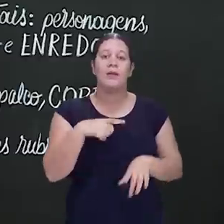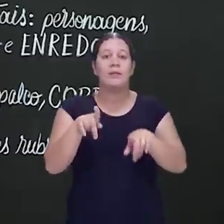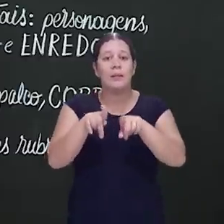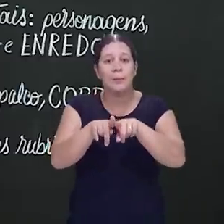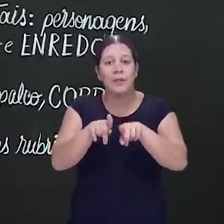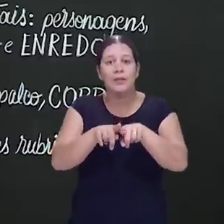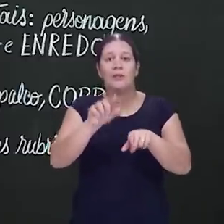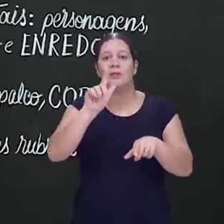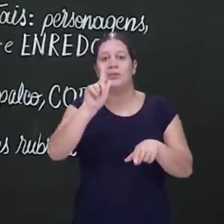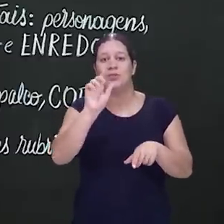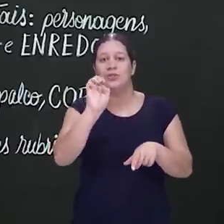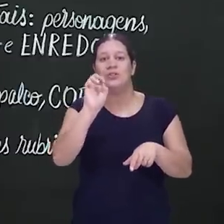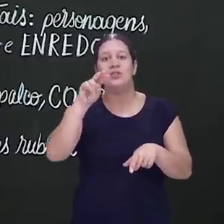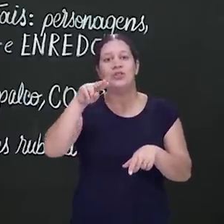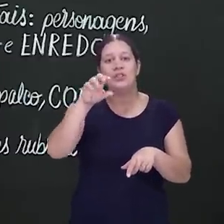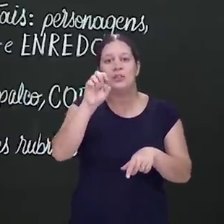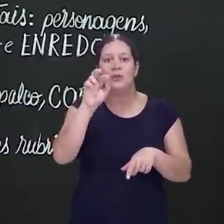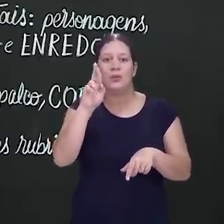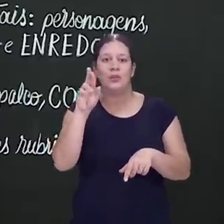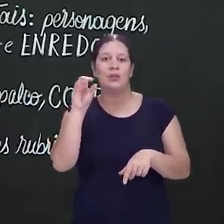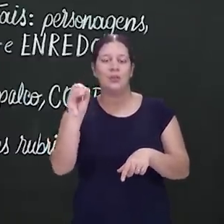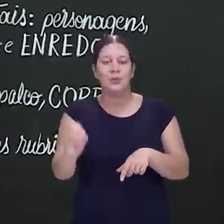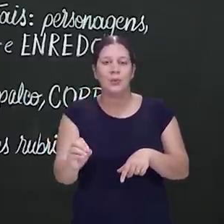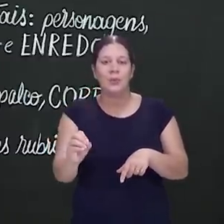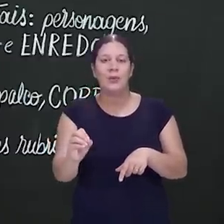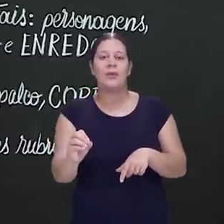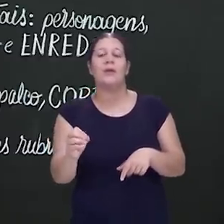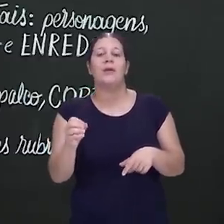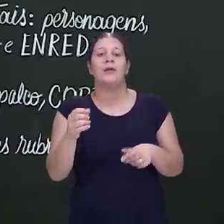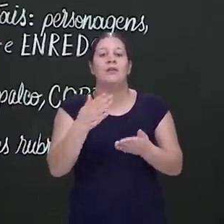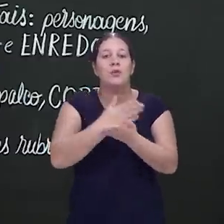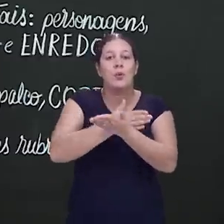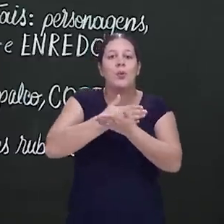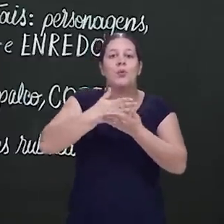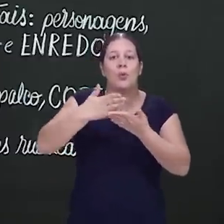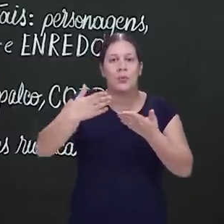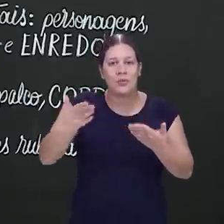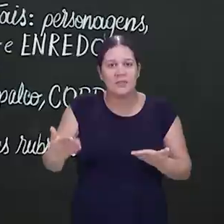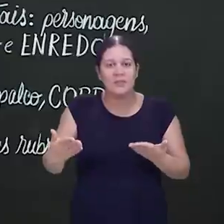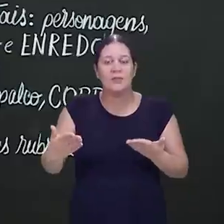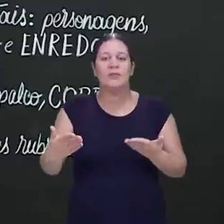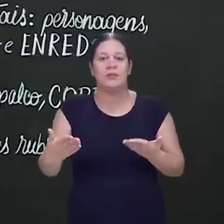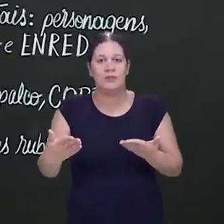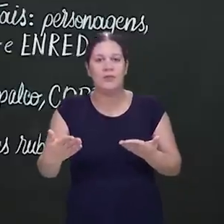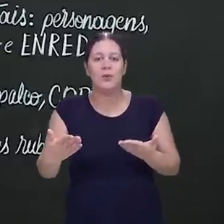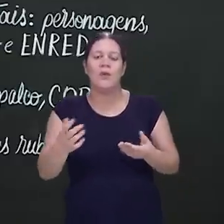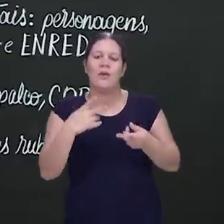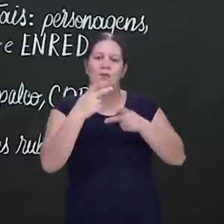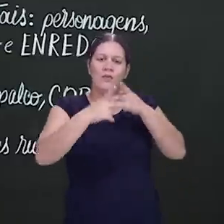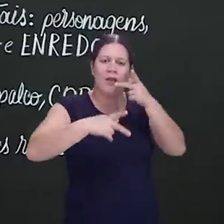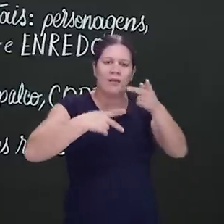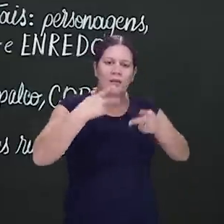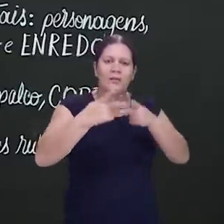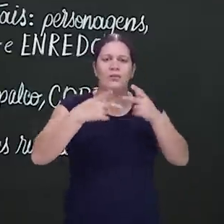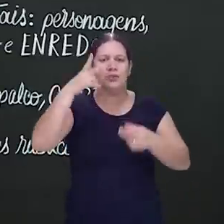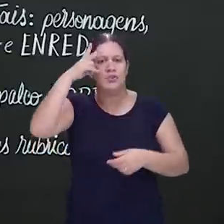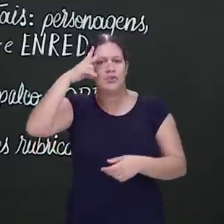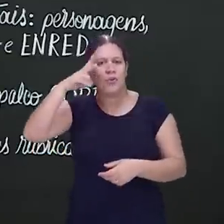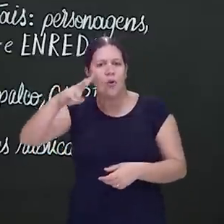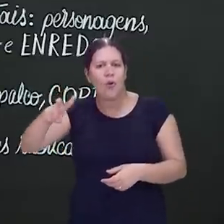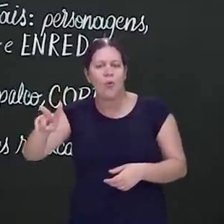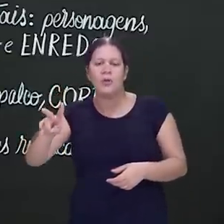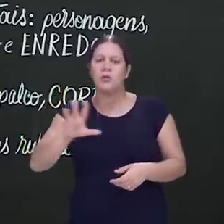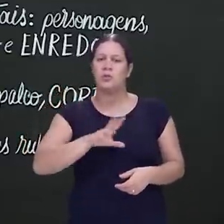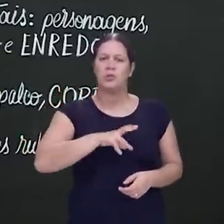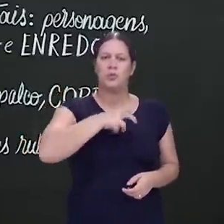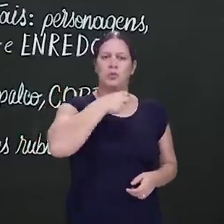existe o gênero épico, que é o gênero que começou numa perspectiva histórica com as narrativas da nação, as narrativas dos heróis,